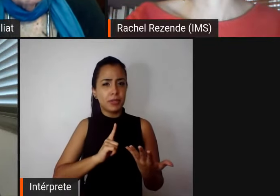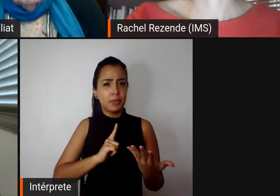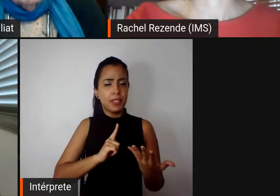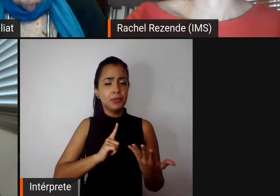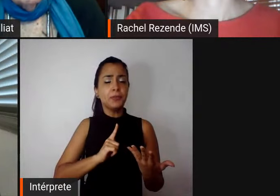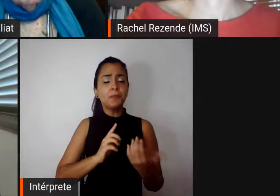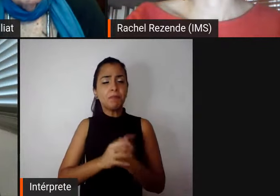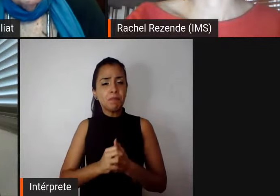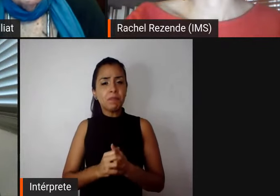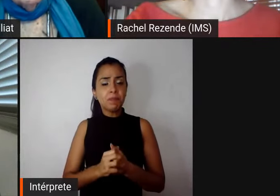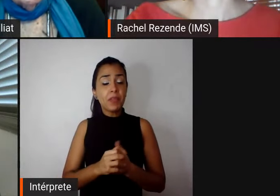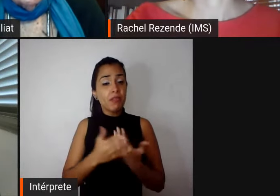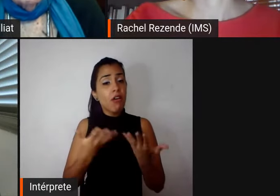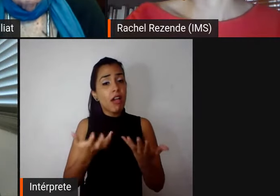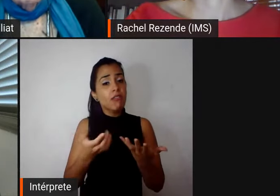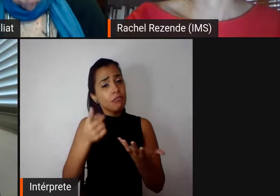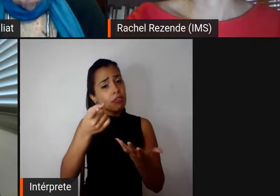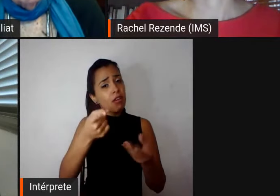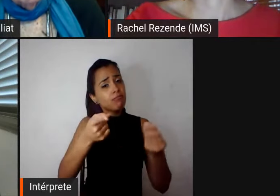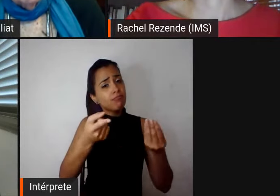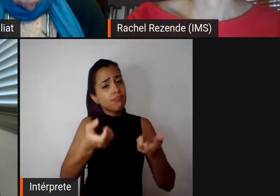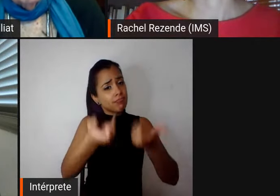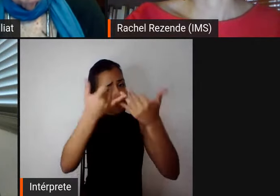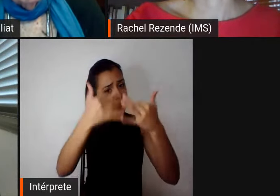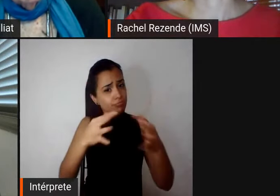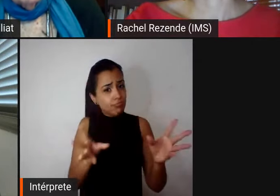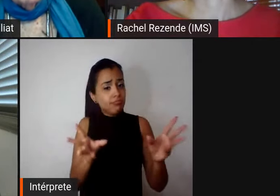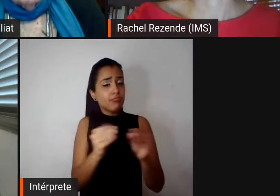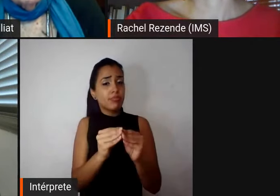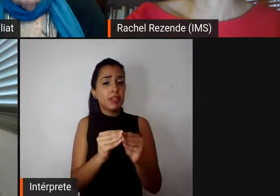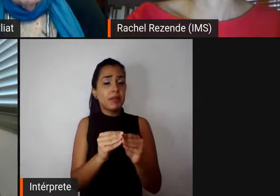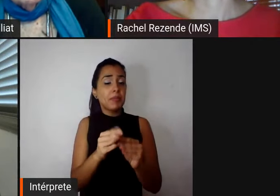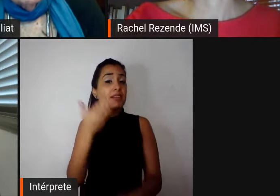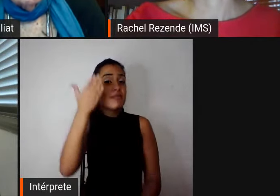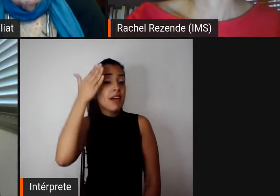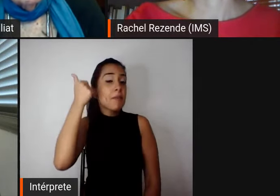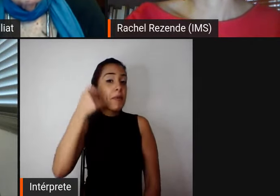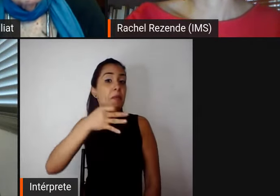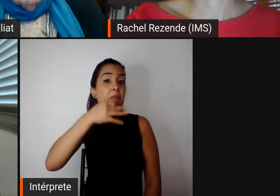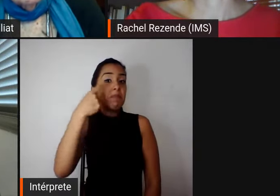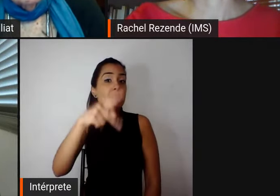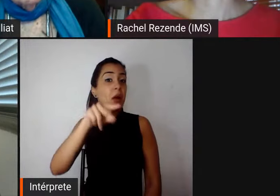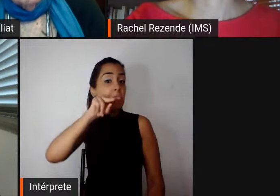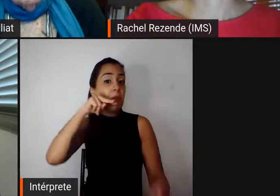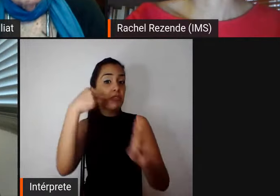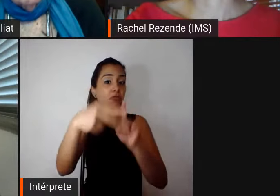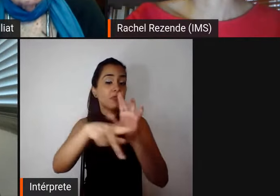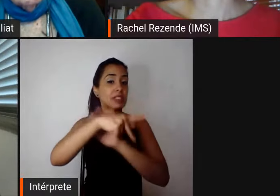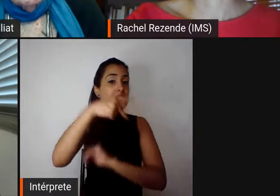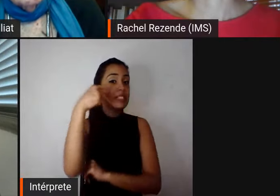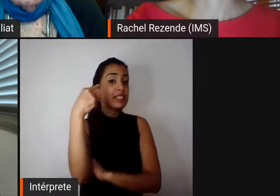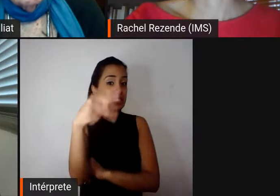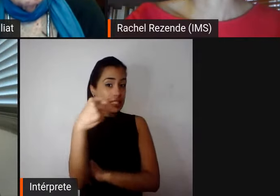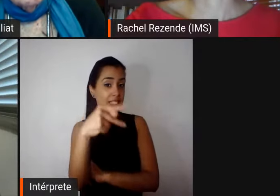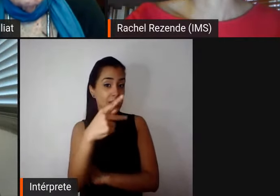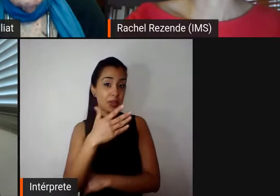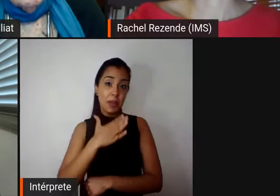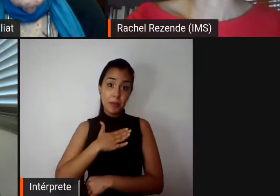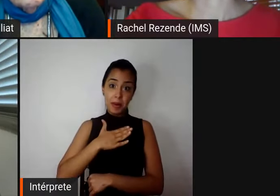falar um pouco sobre isso. Acho que é um momento que, do ponto de vista da sua fotografia, para mim, me impacta muito. É claro que a tua